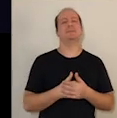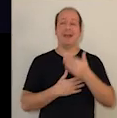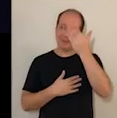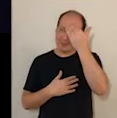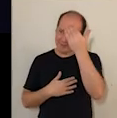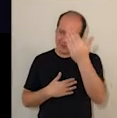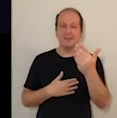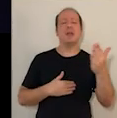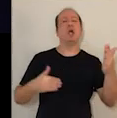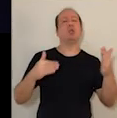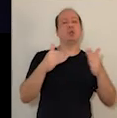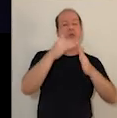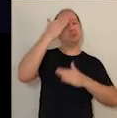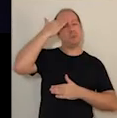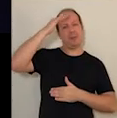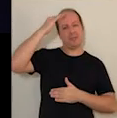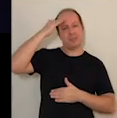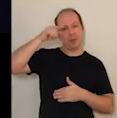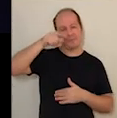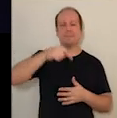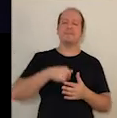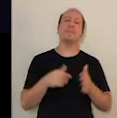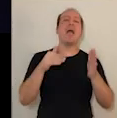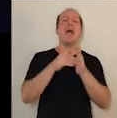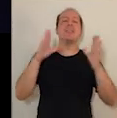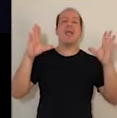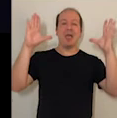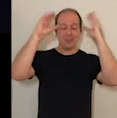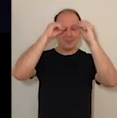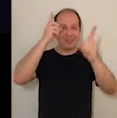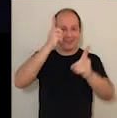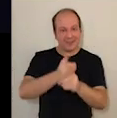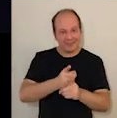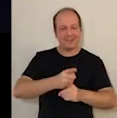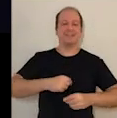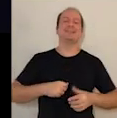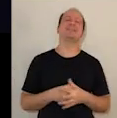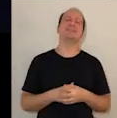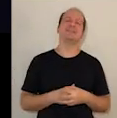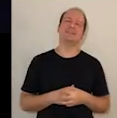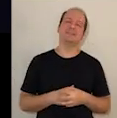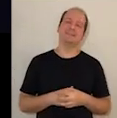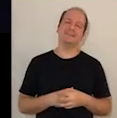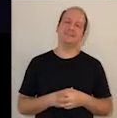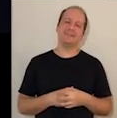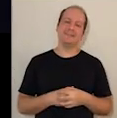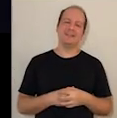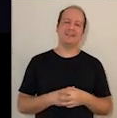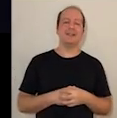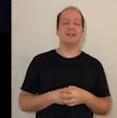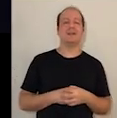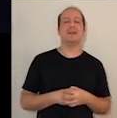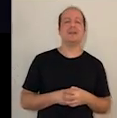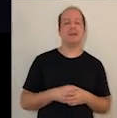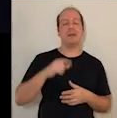ideia sensata. Agradeço-lhe, excelência, e agradeço a compreensão de todos. Até a